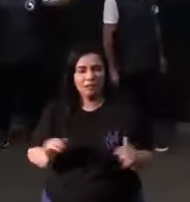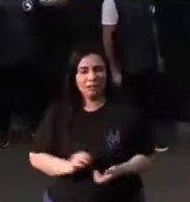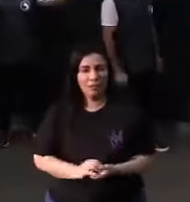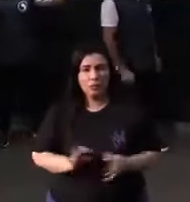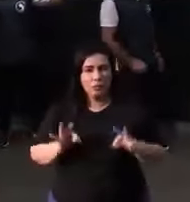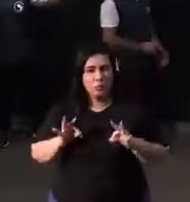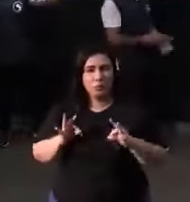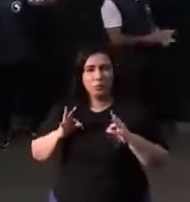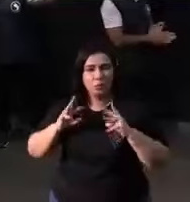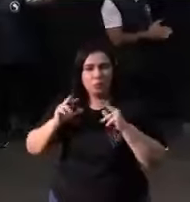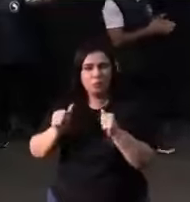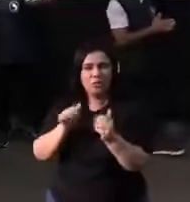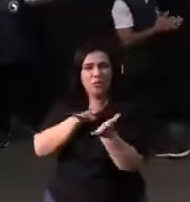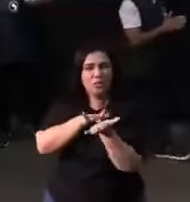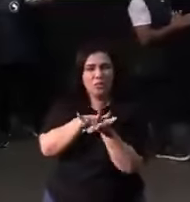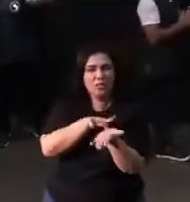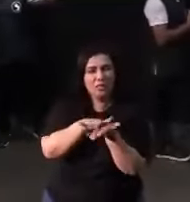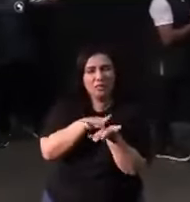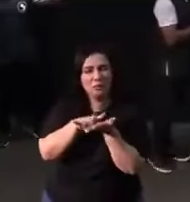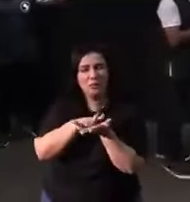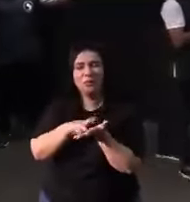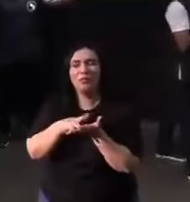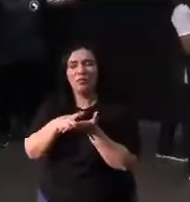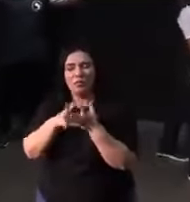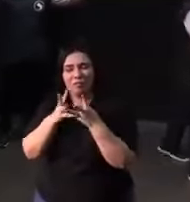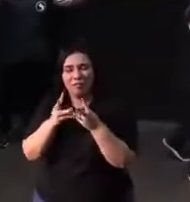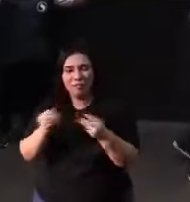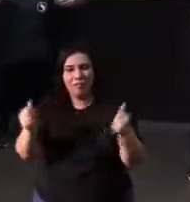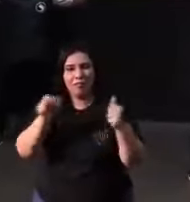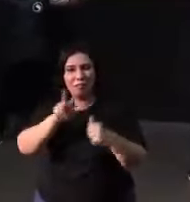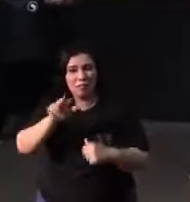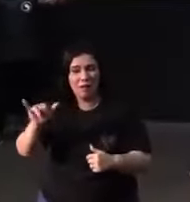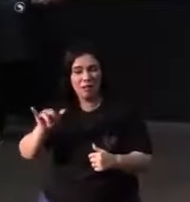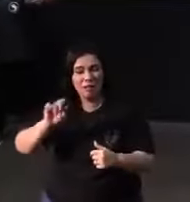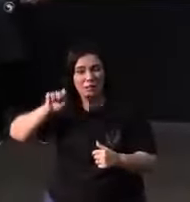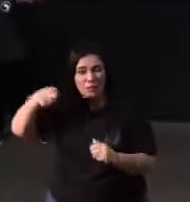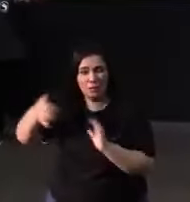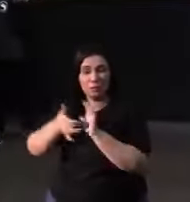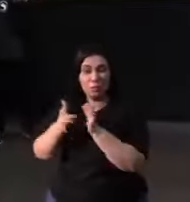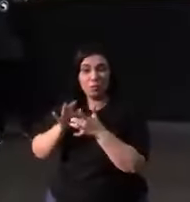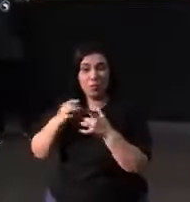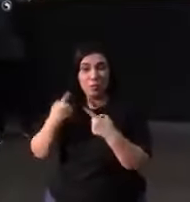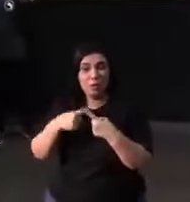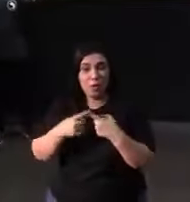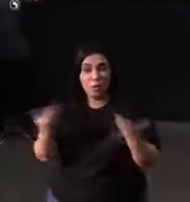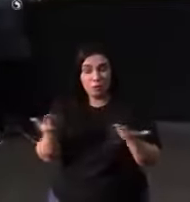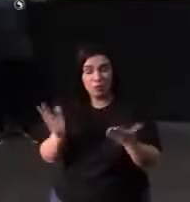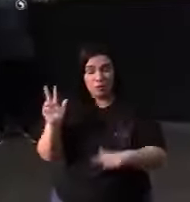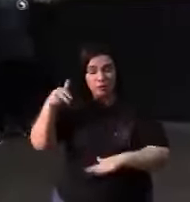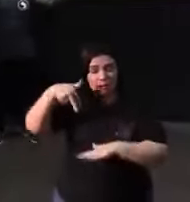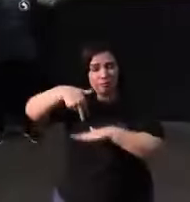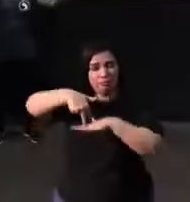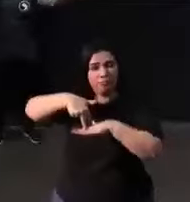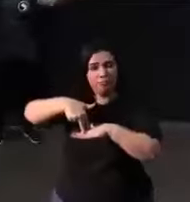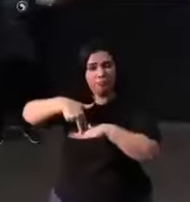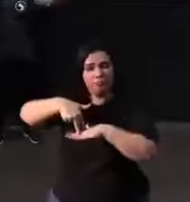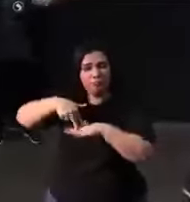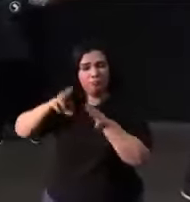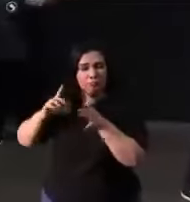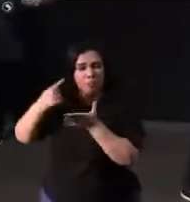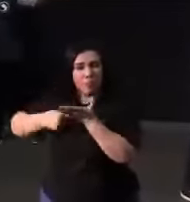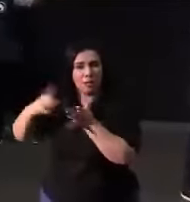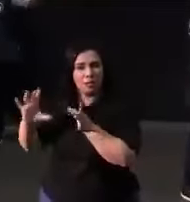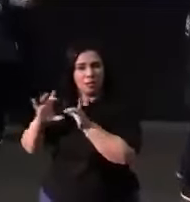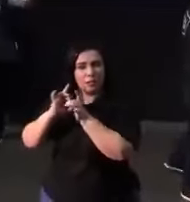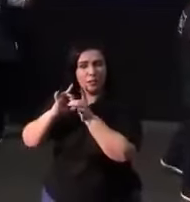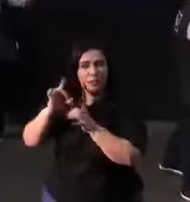todo sofisma religioso vai cair por terra hoje. Por quê? Porque hoje você vai vir se fazer um enlace, um